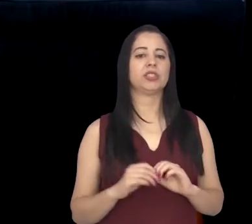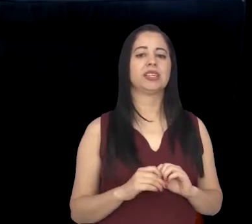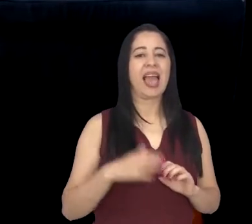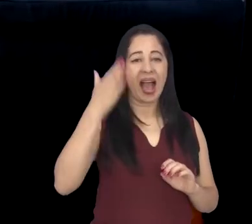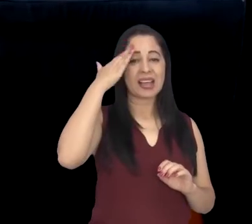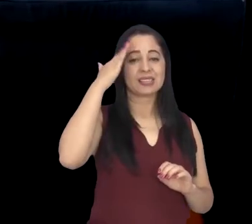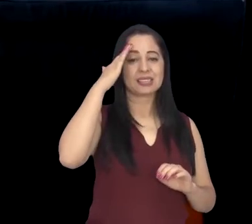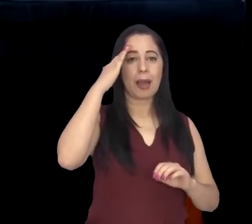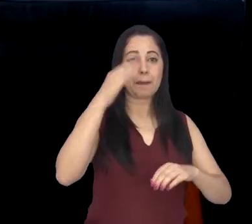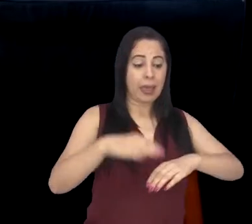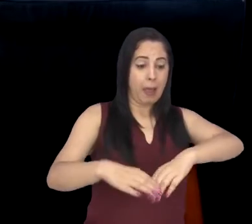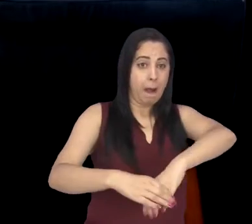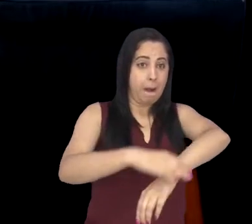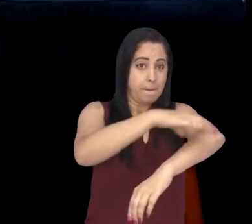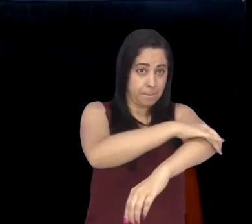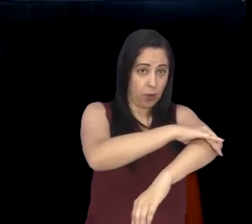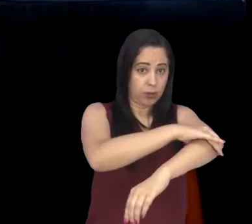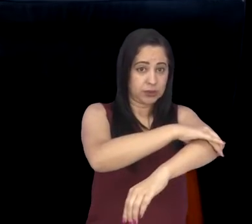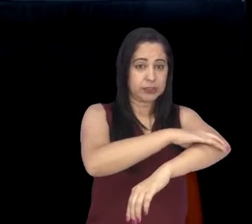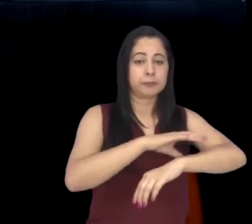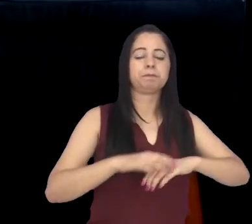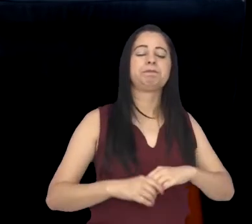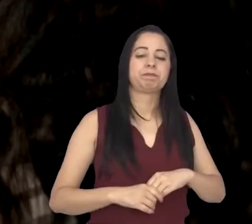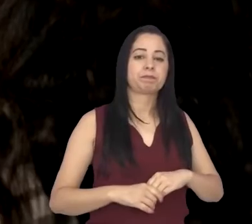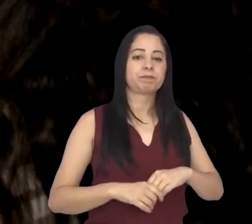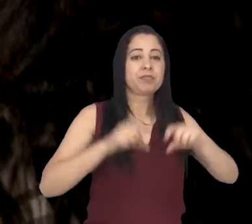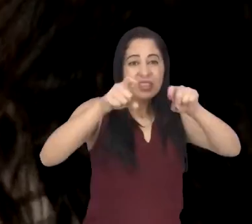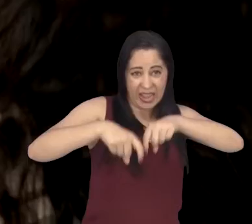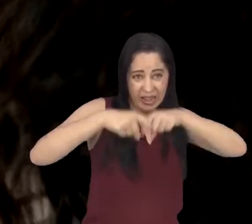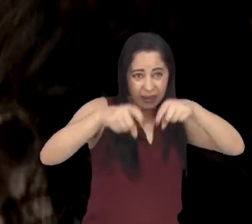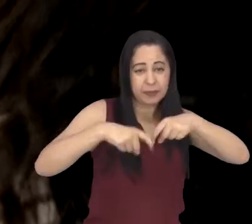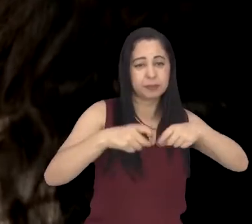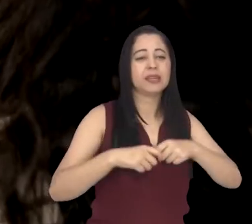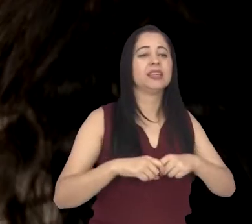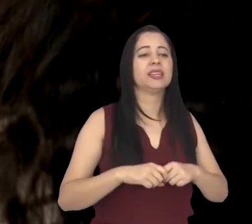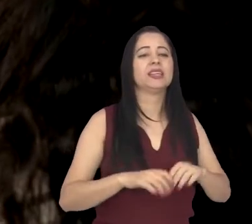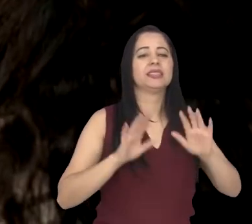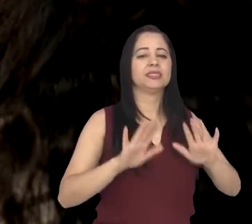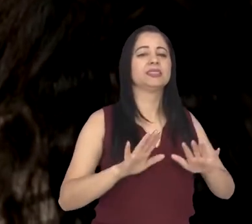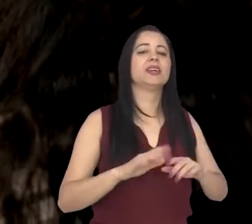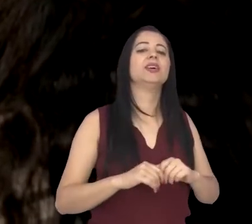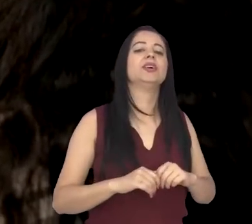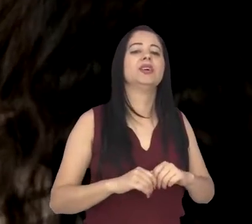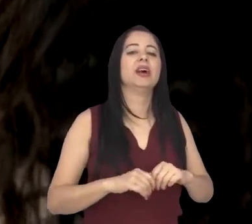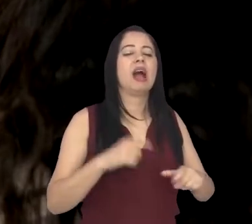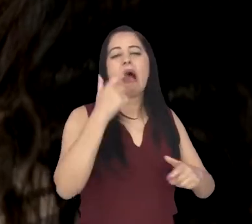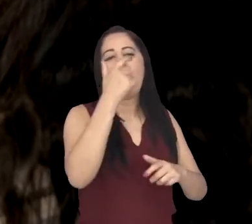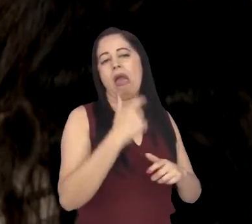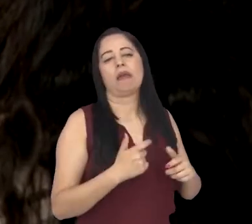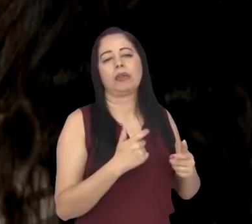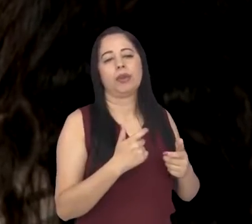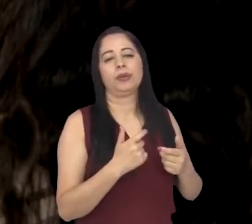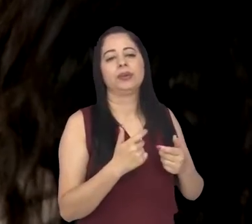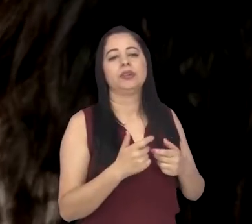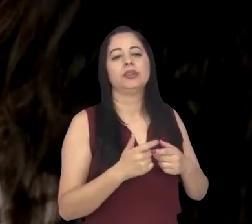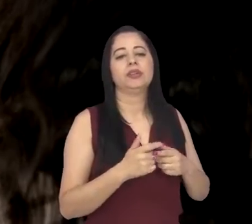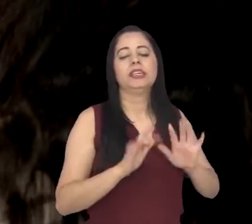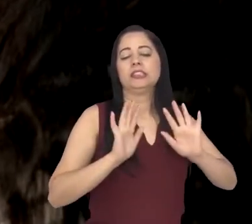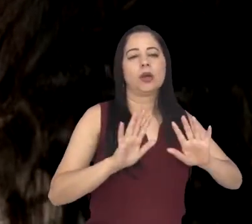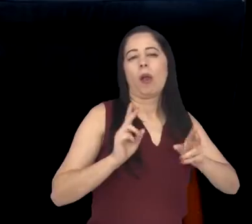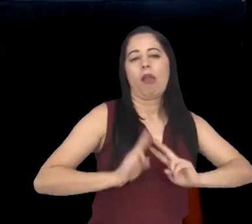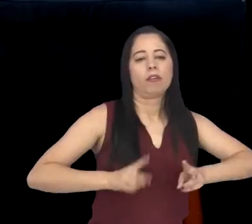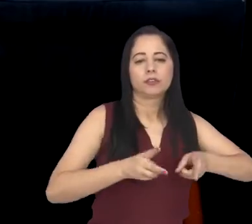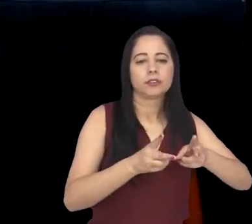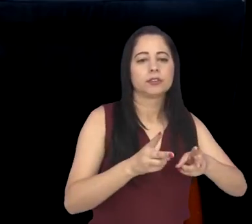caipira, né? Eu com aquelas botas de hippie. Depois, country, né? Botar mosquito na parede e tal, que falam.